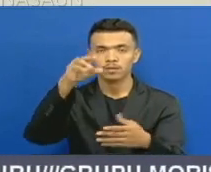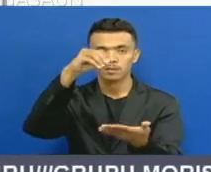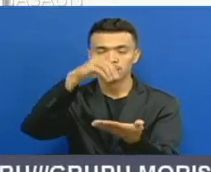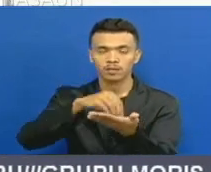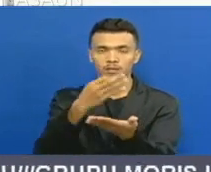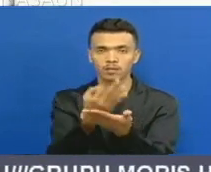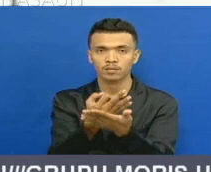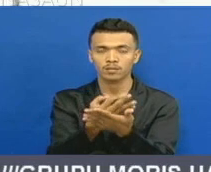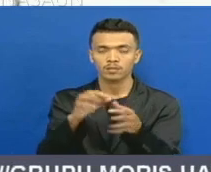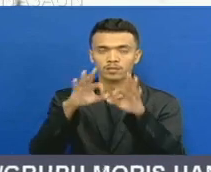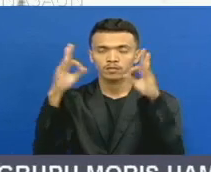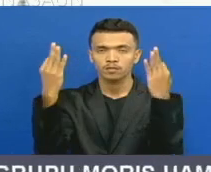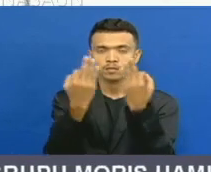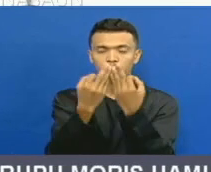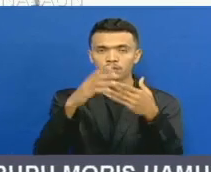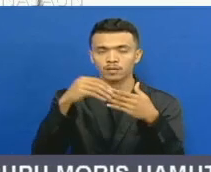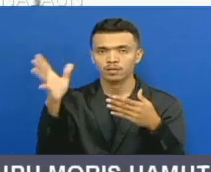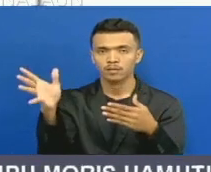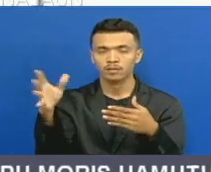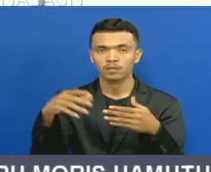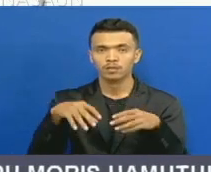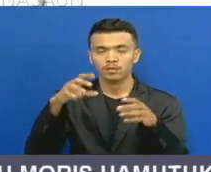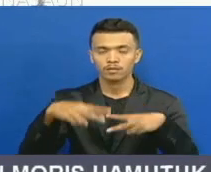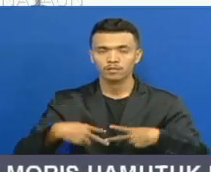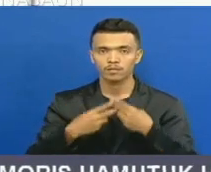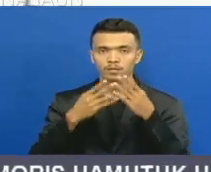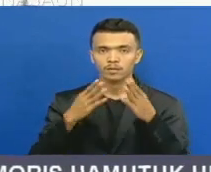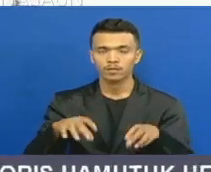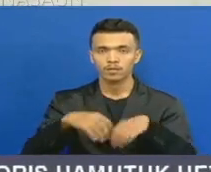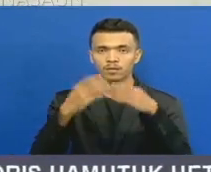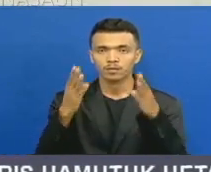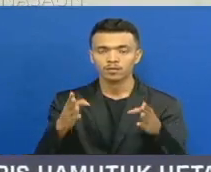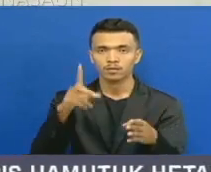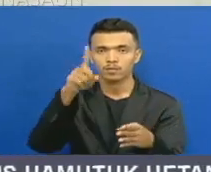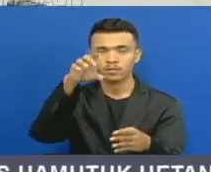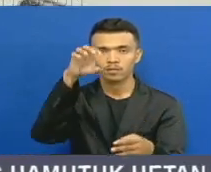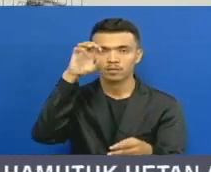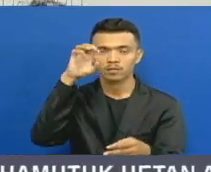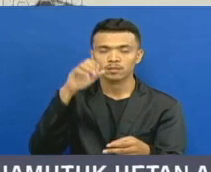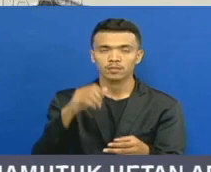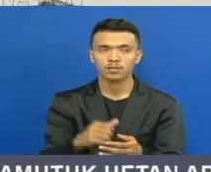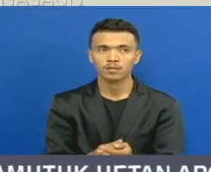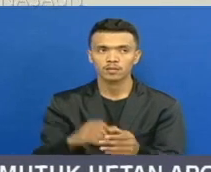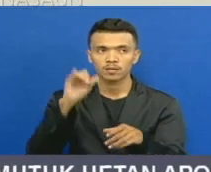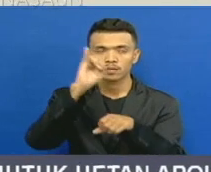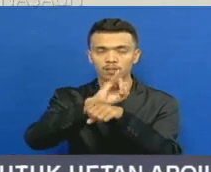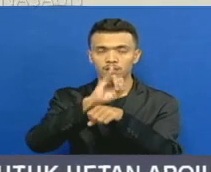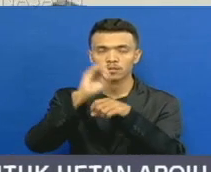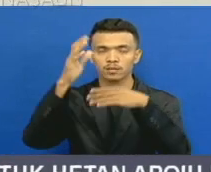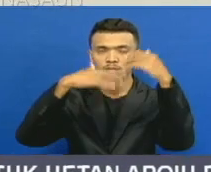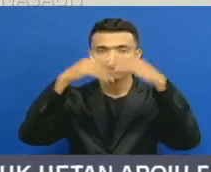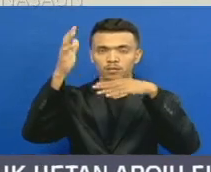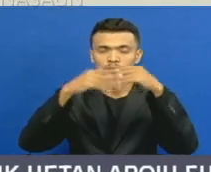kain dolar lima nulu, veterano no funcionário dolar atu sida batinang rua. Kapela ne construi desde Indonesia ne